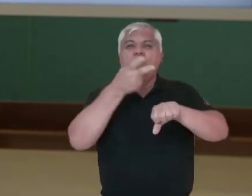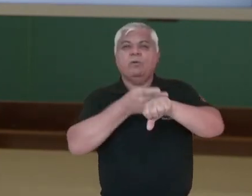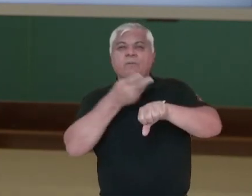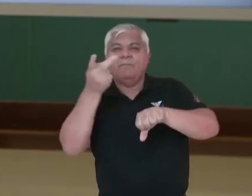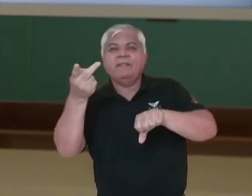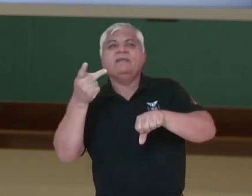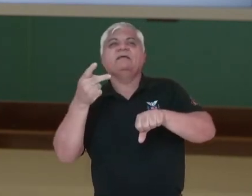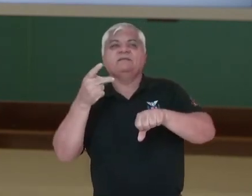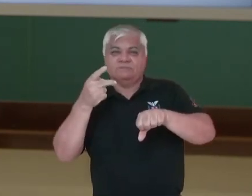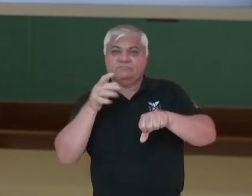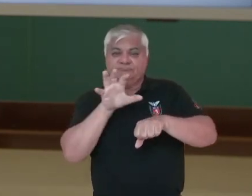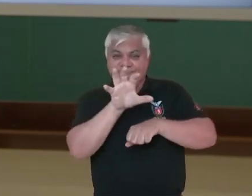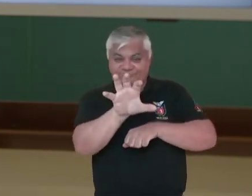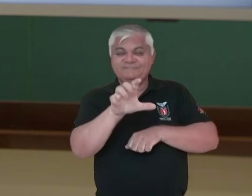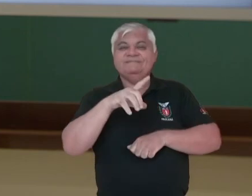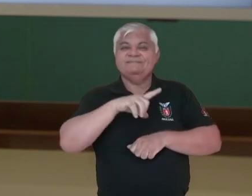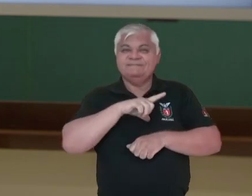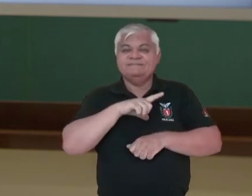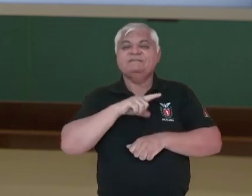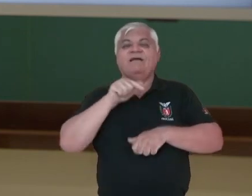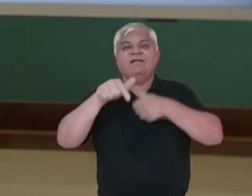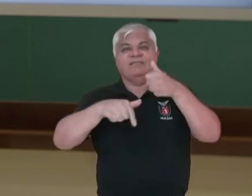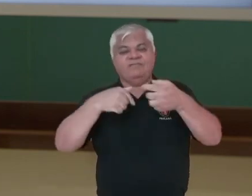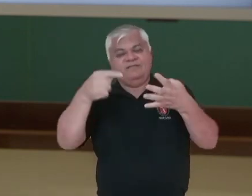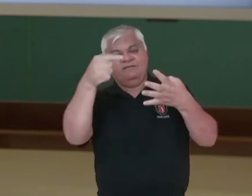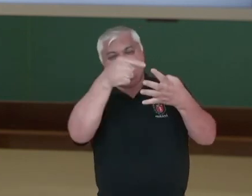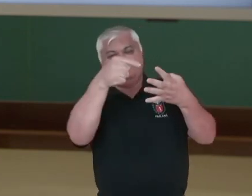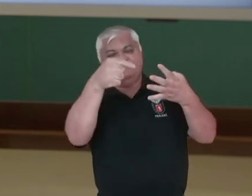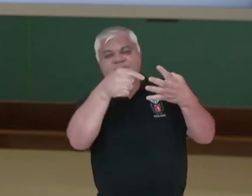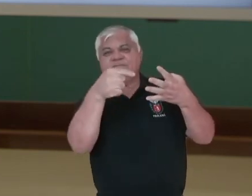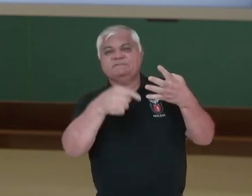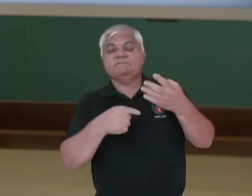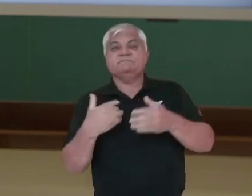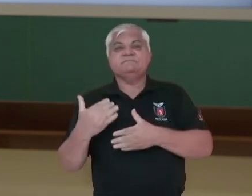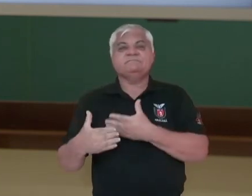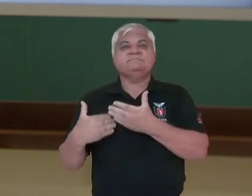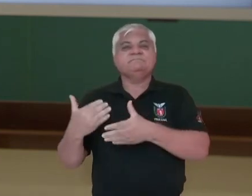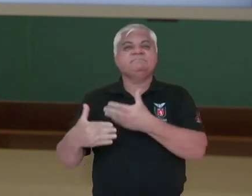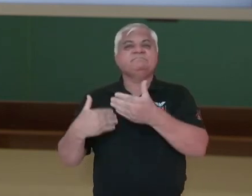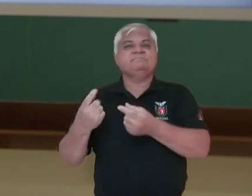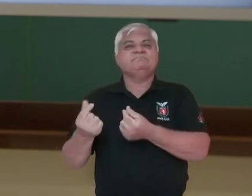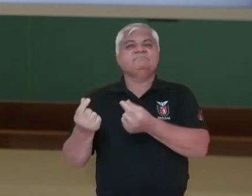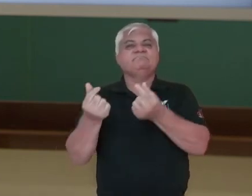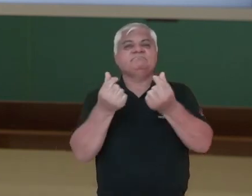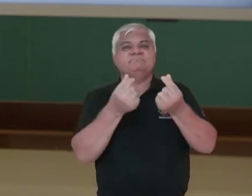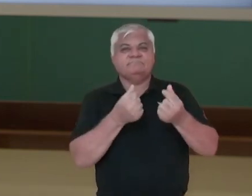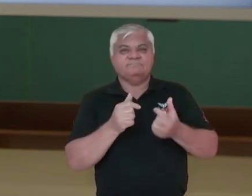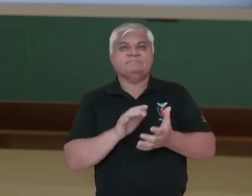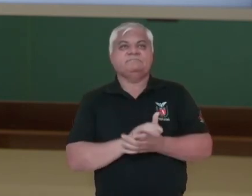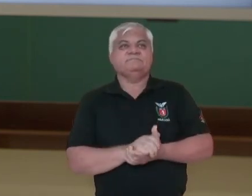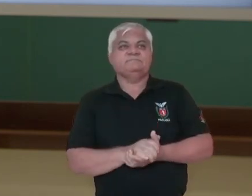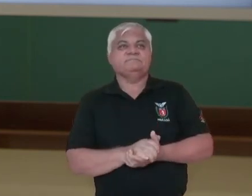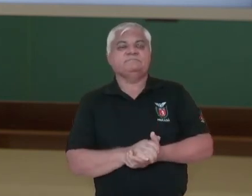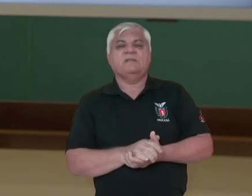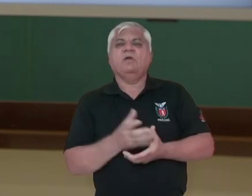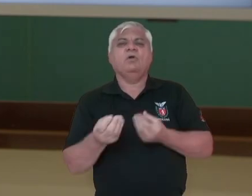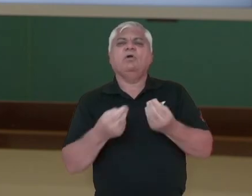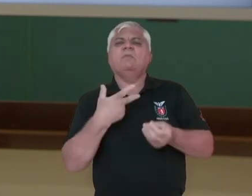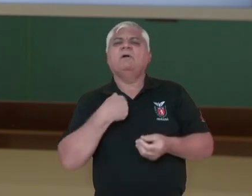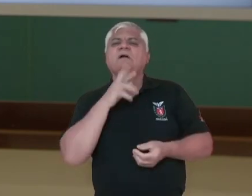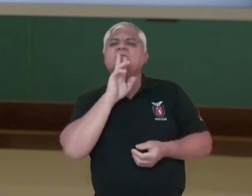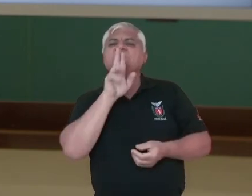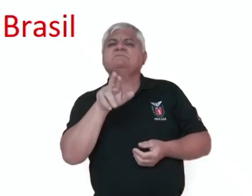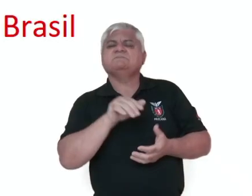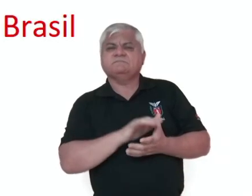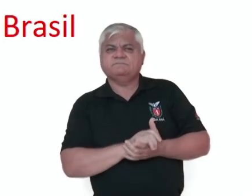central do território. Então são atividades econômicas que foram se desenvolvendo ao longo do tempo. E como ficaria a nossa